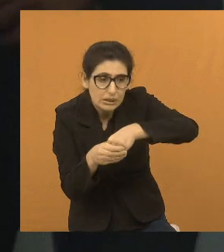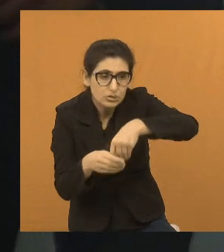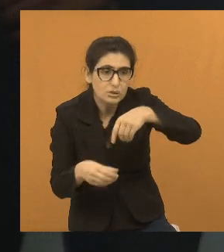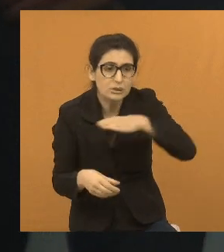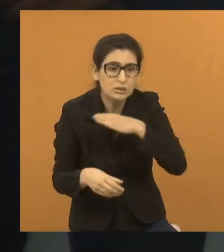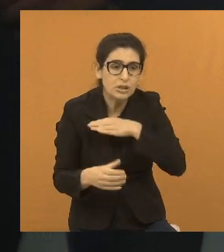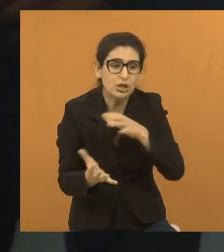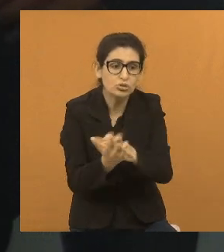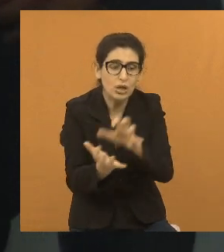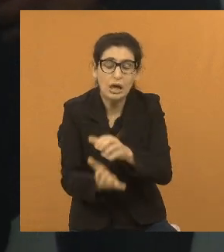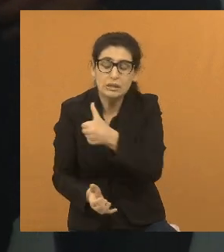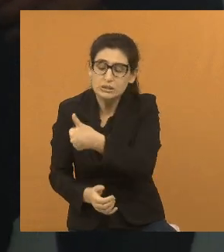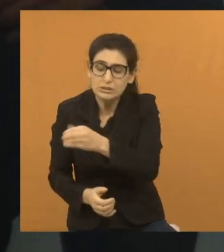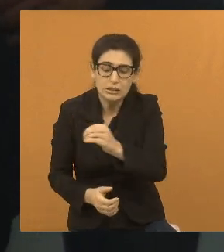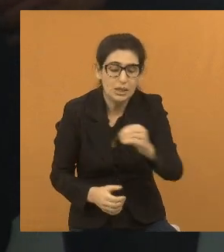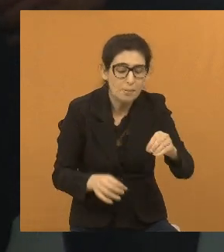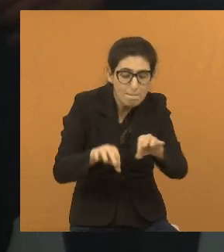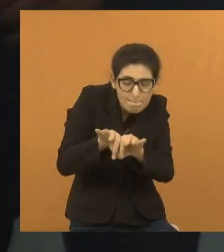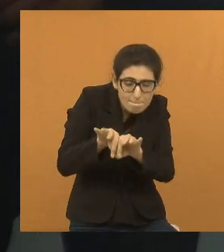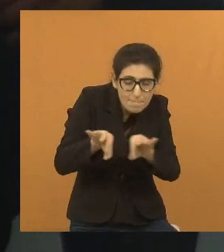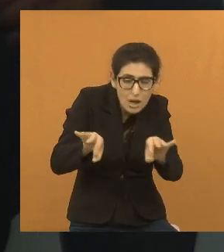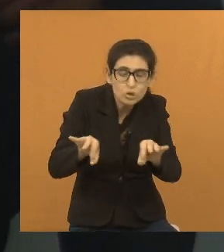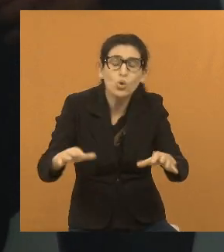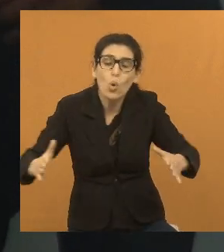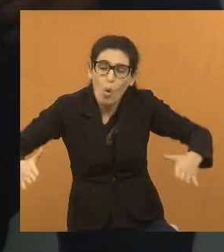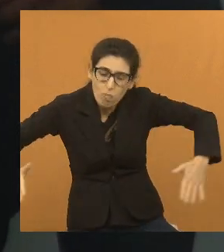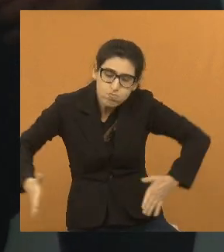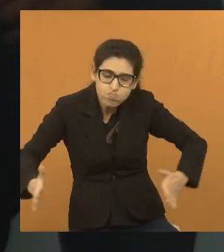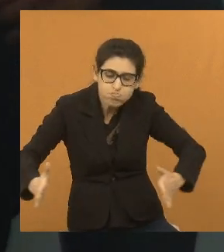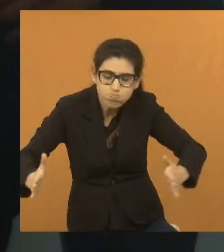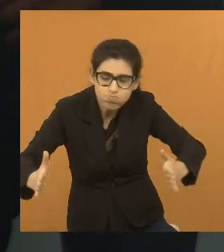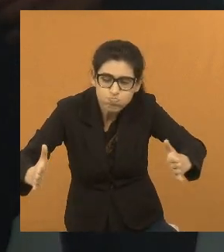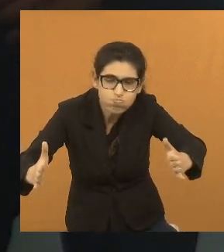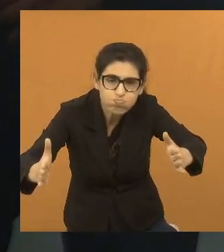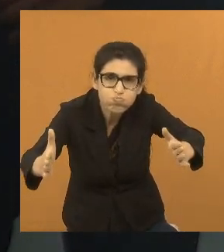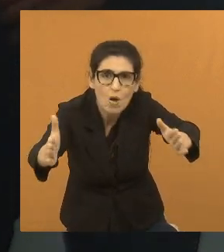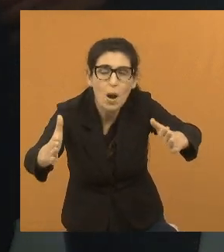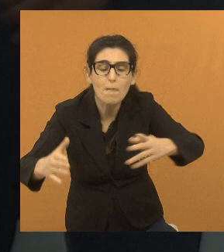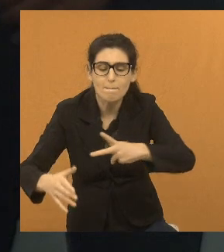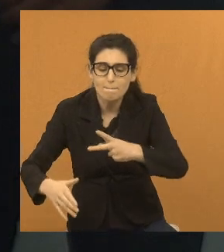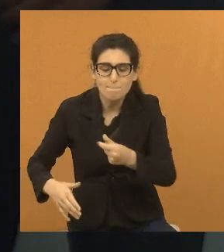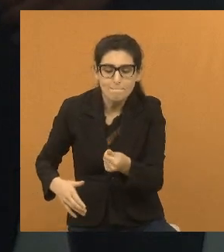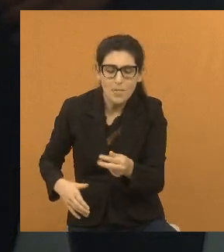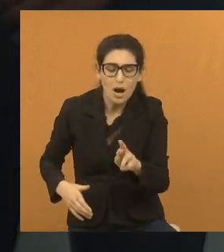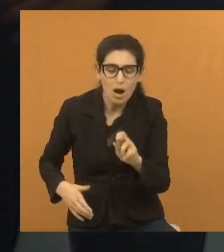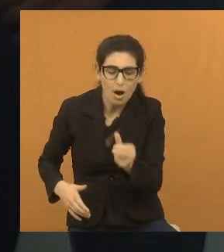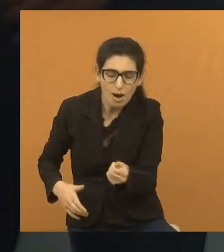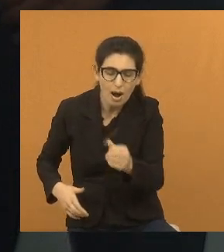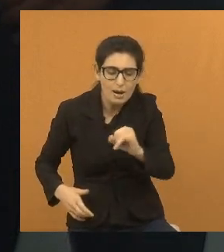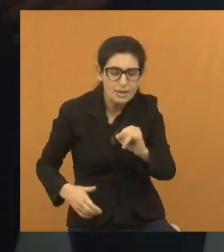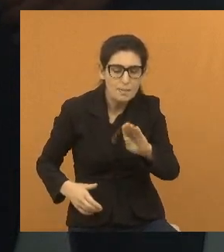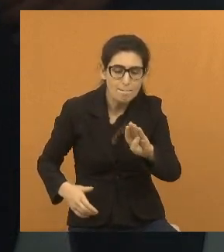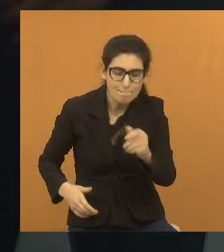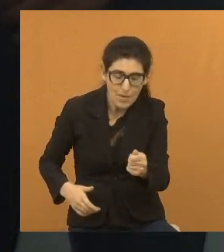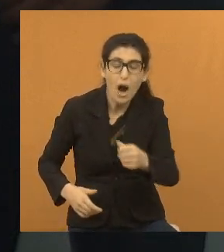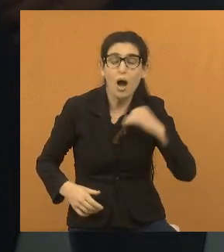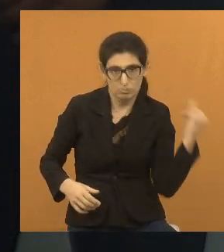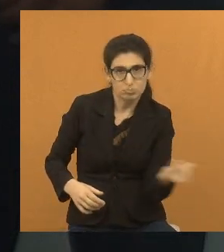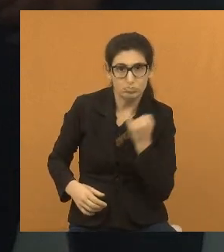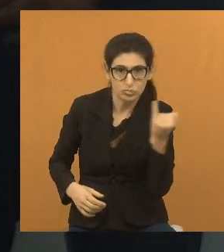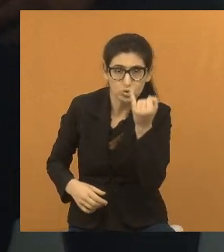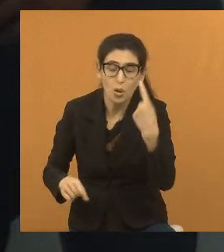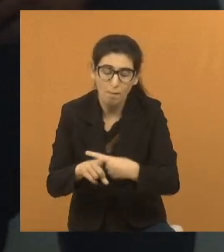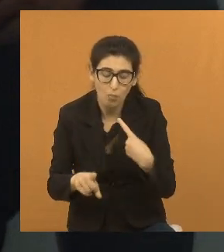vai ser de 100 metros, que é o caso do Rio Paraíba. Tá? É só um esclarecimento, uma complementação, porque o